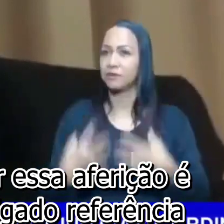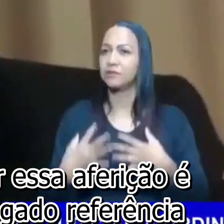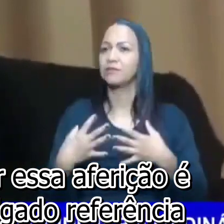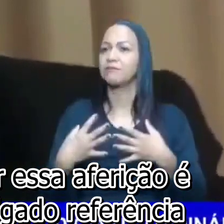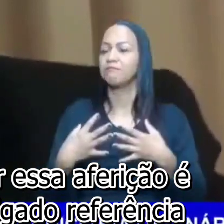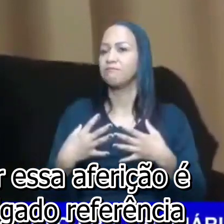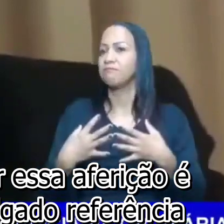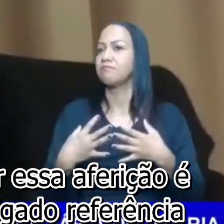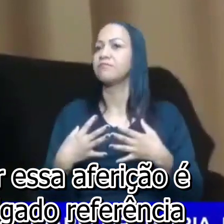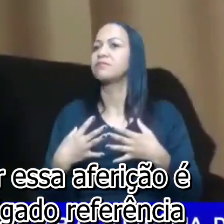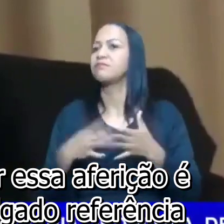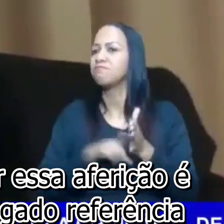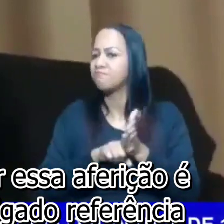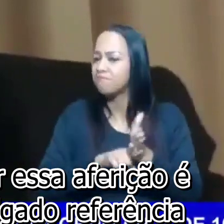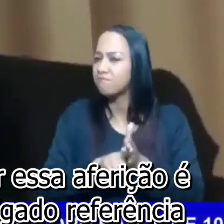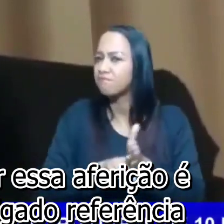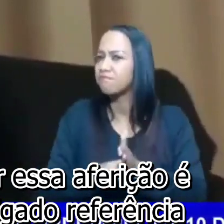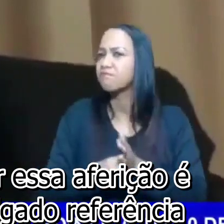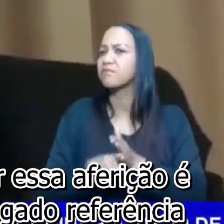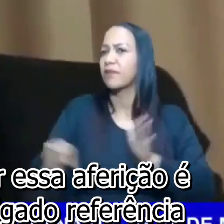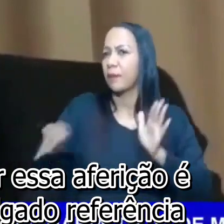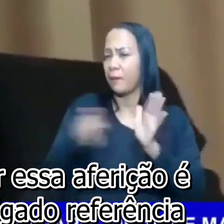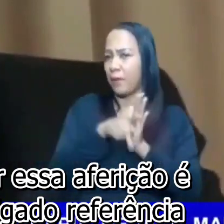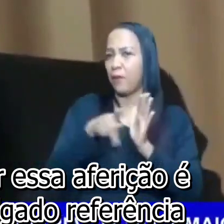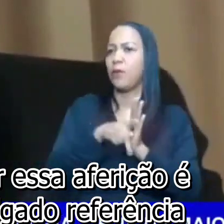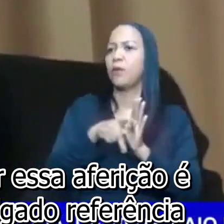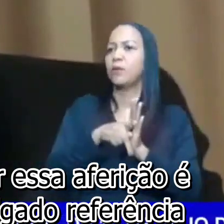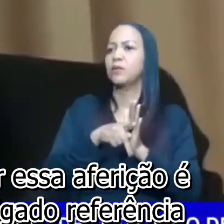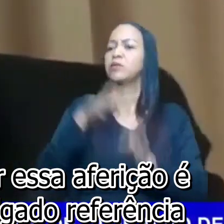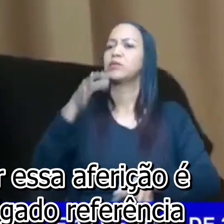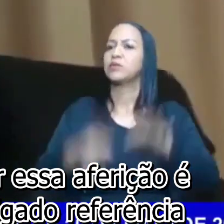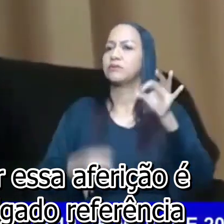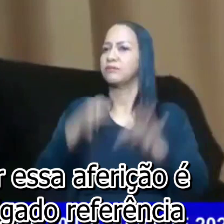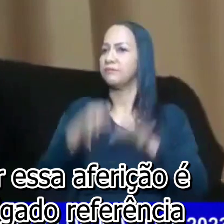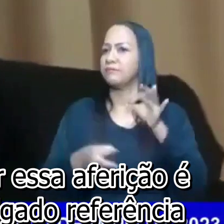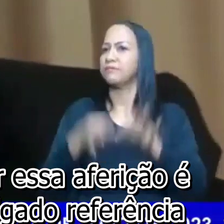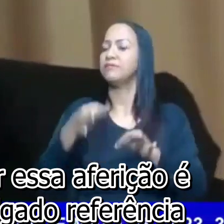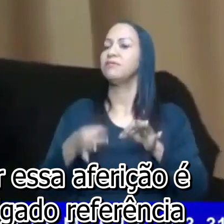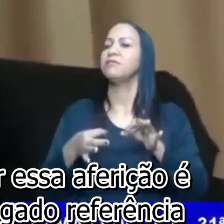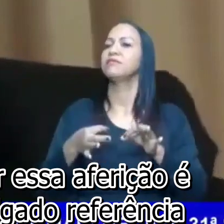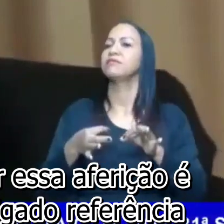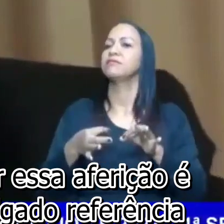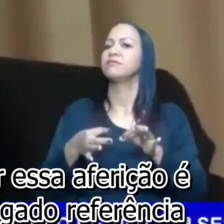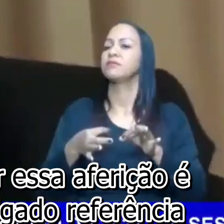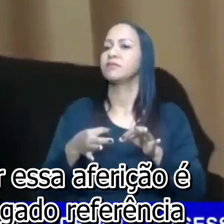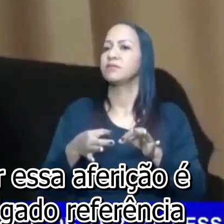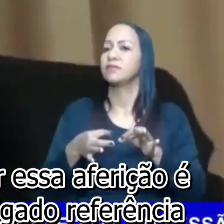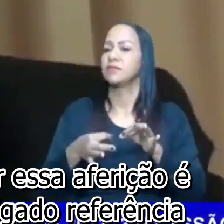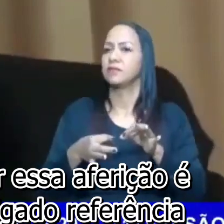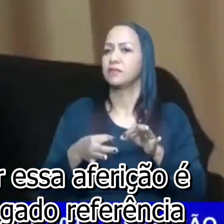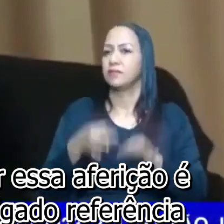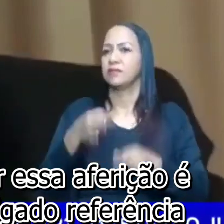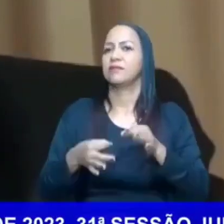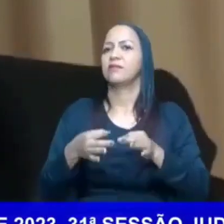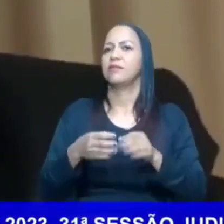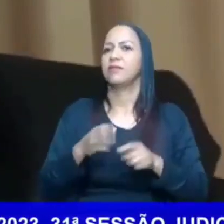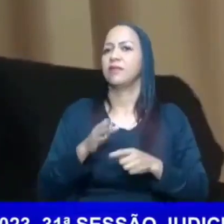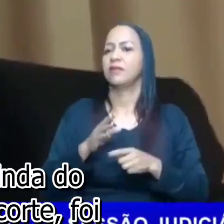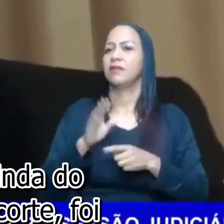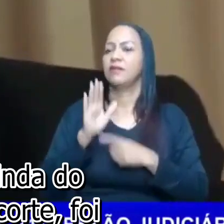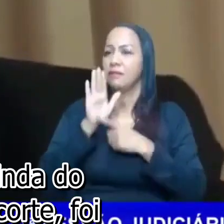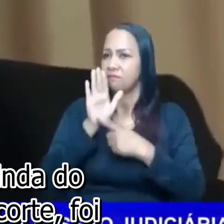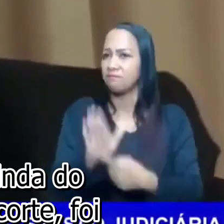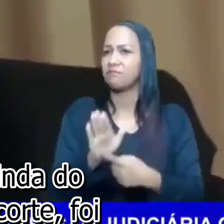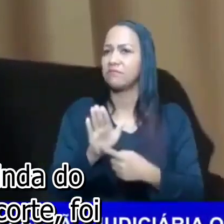é numa ação própria. O julgado, que foi, inclusive, um julgado referência,